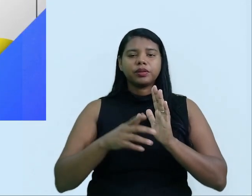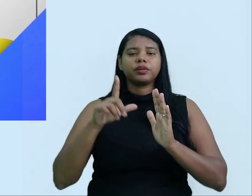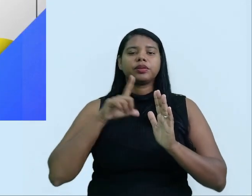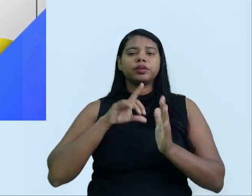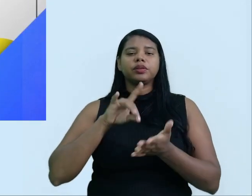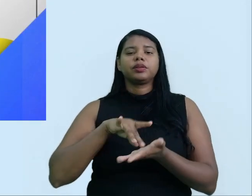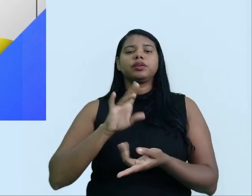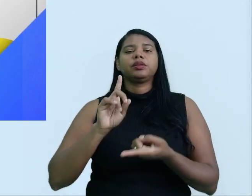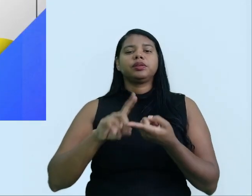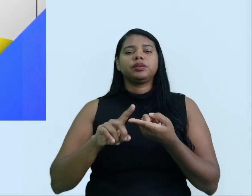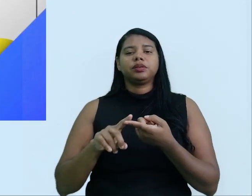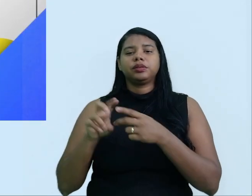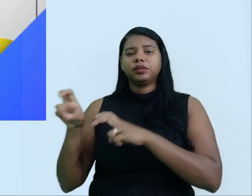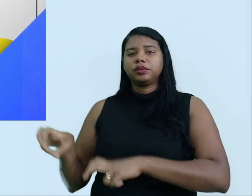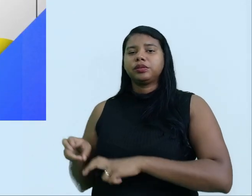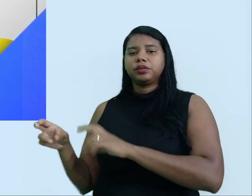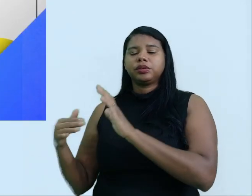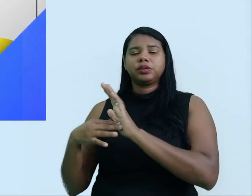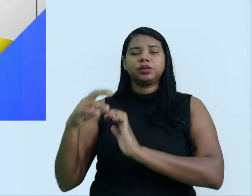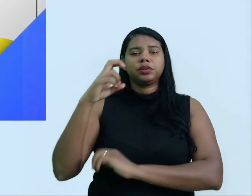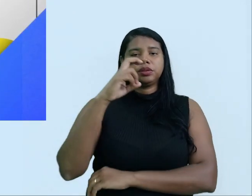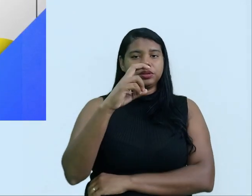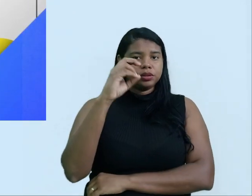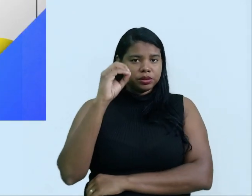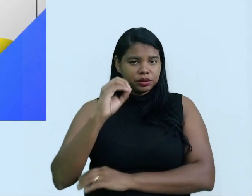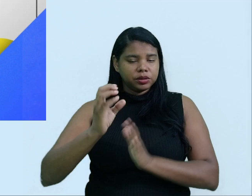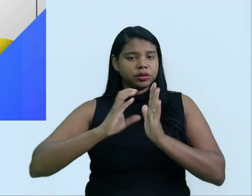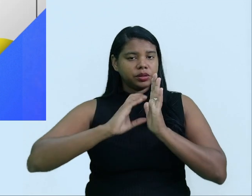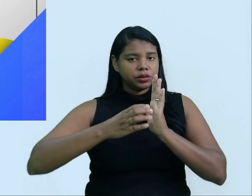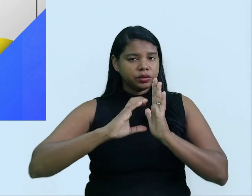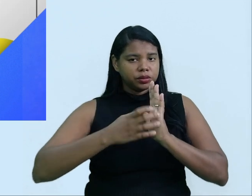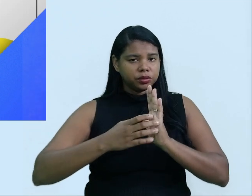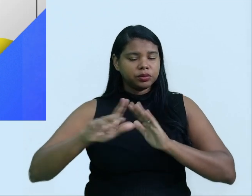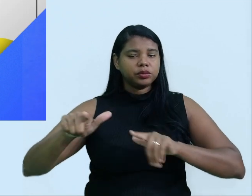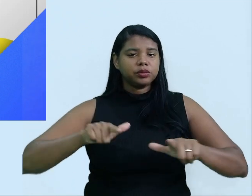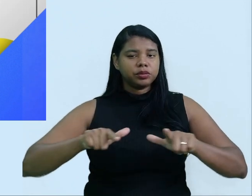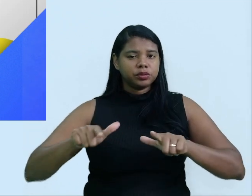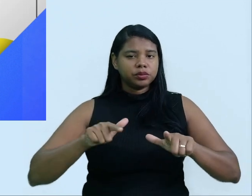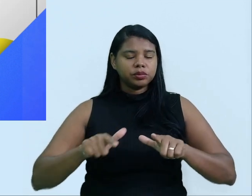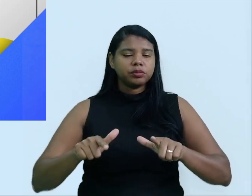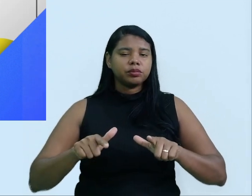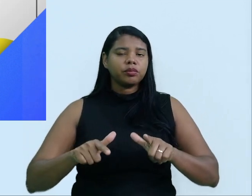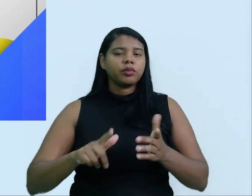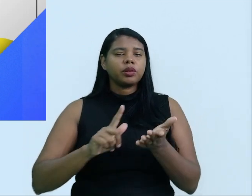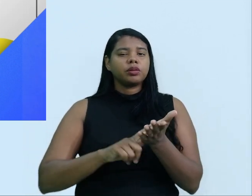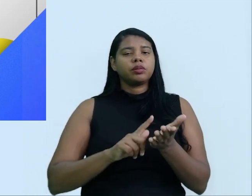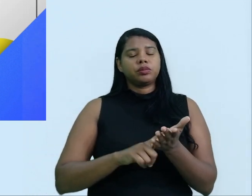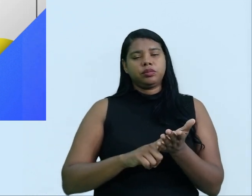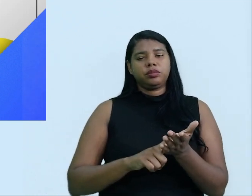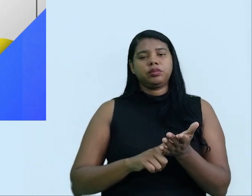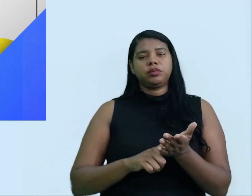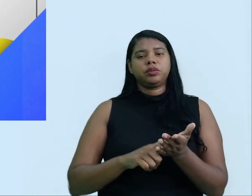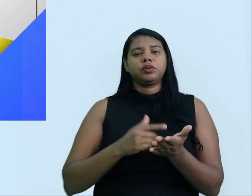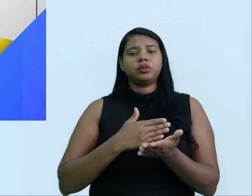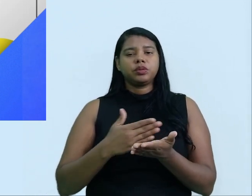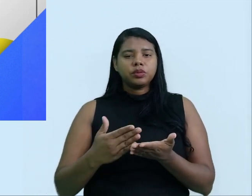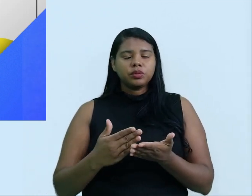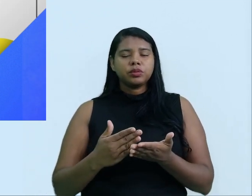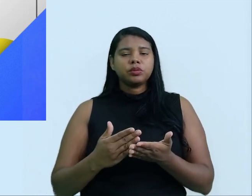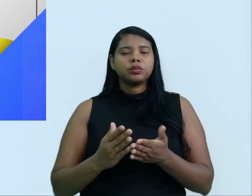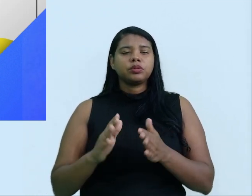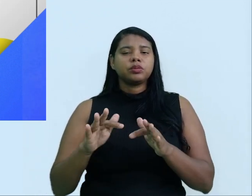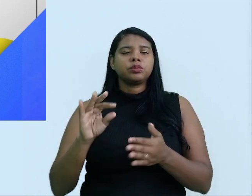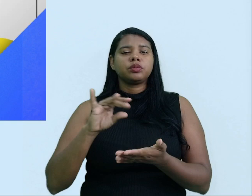estabelecimento rural até 50 empregados, tá? Seja por prazo determinado ou indeterminado, ele pode optar pela utilização de